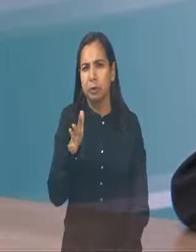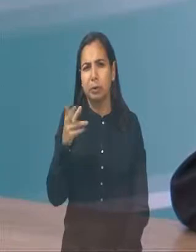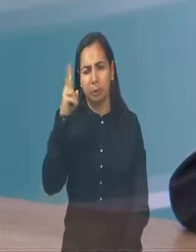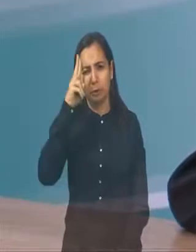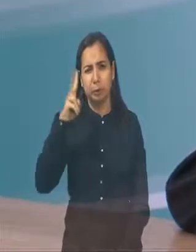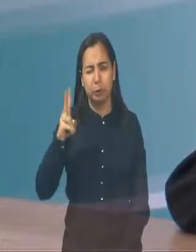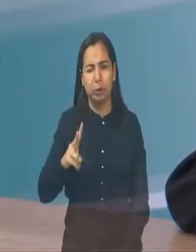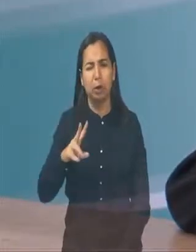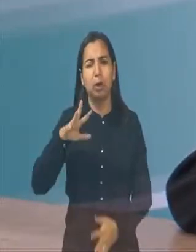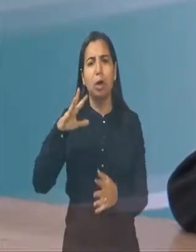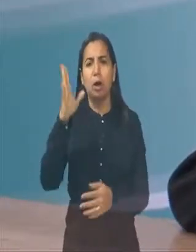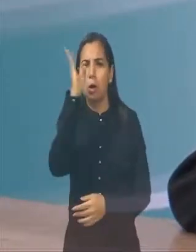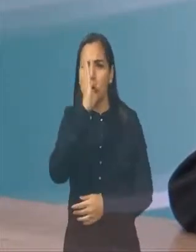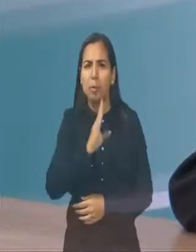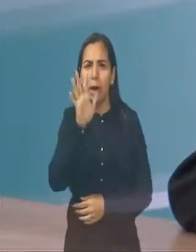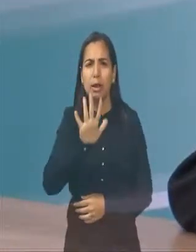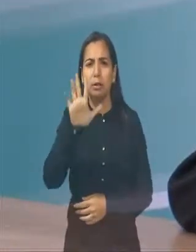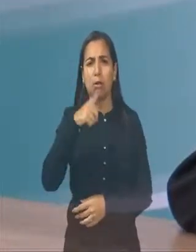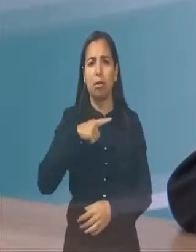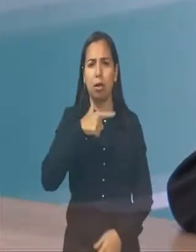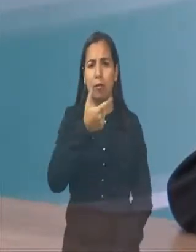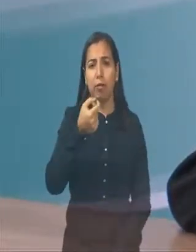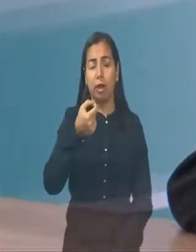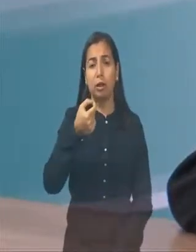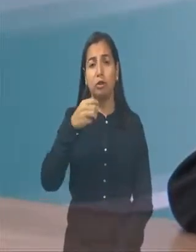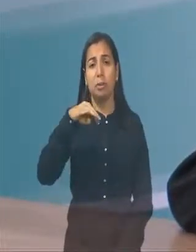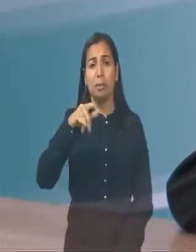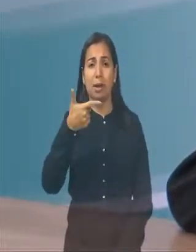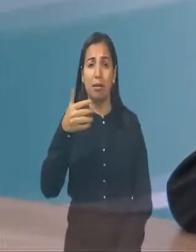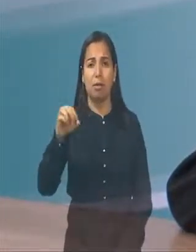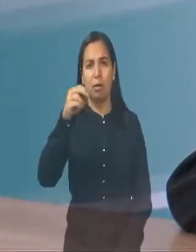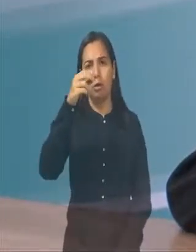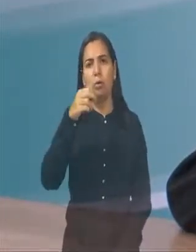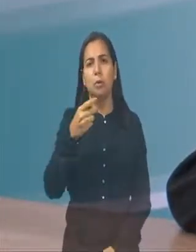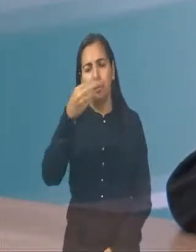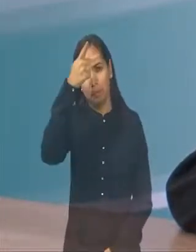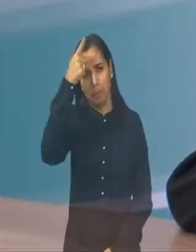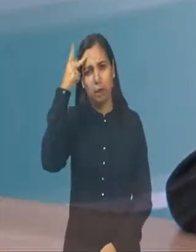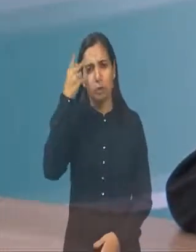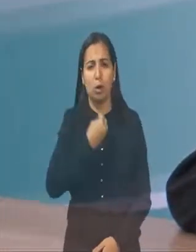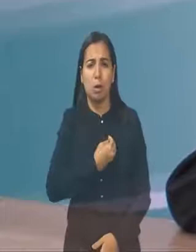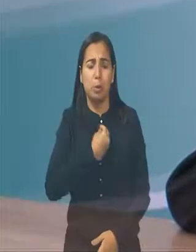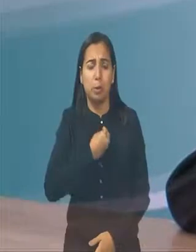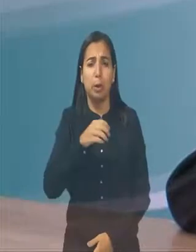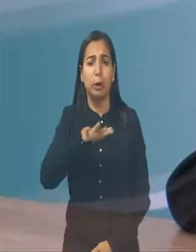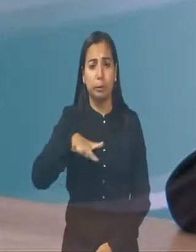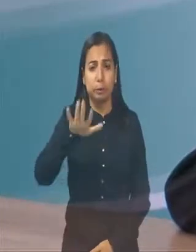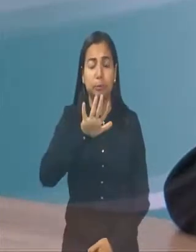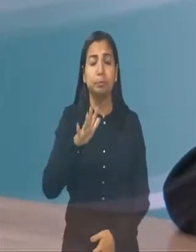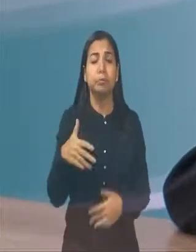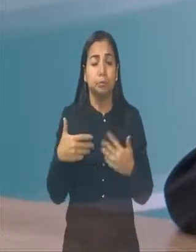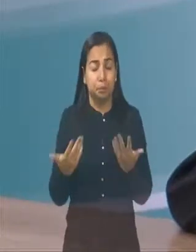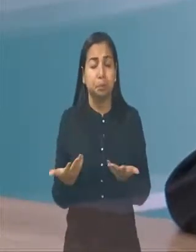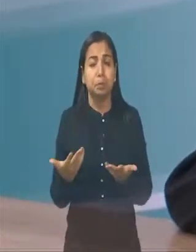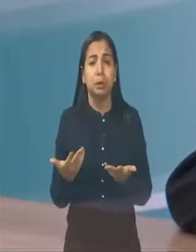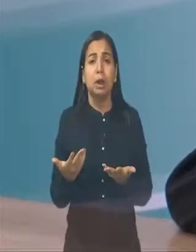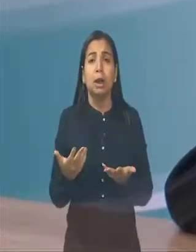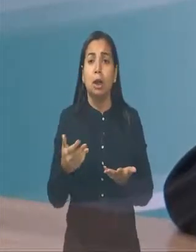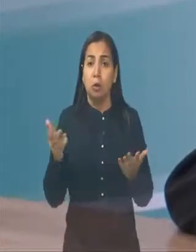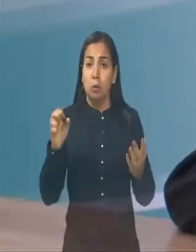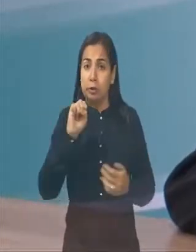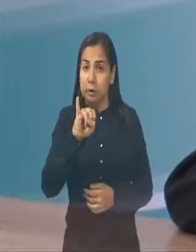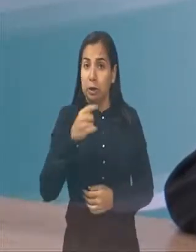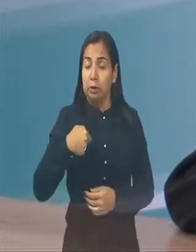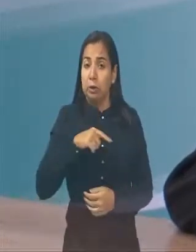historiador, o Brasil tinha 20 milhões de habitantes e não era nada. Se nós dissermos que o Brasil, que a